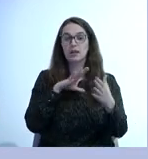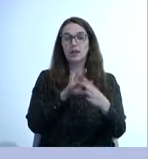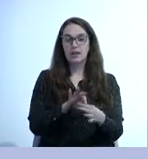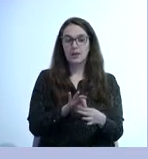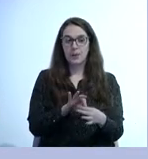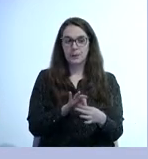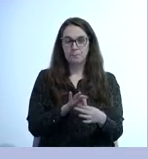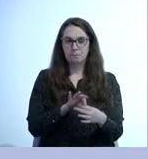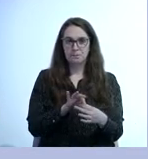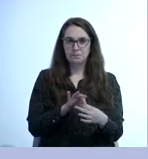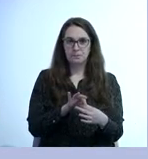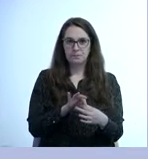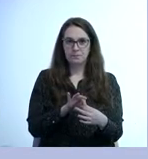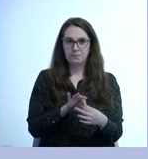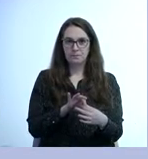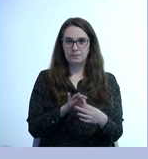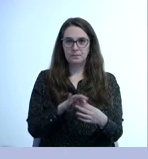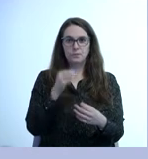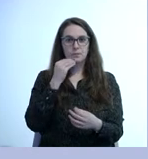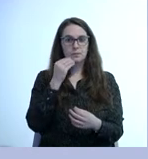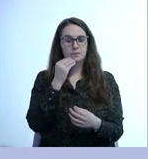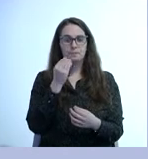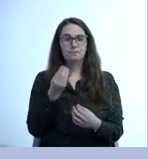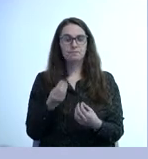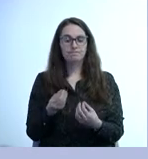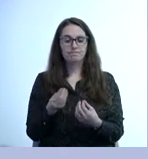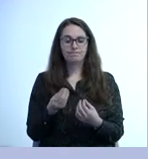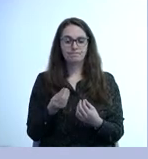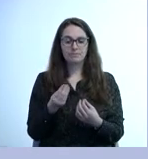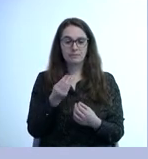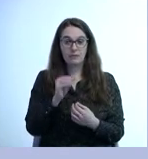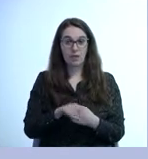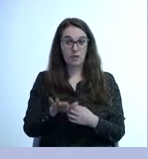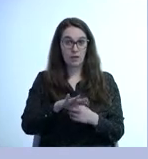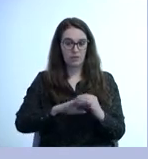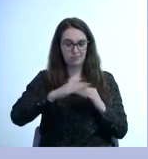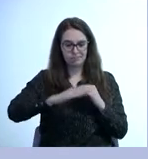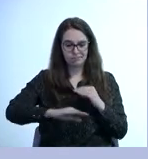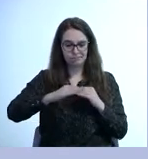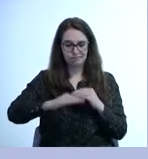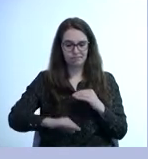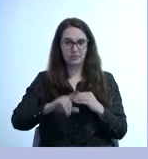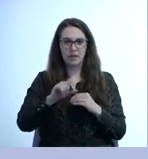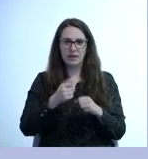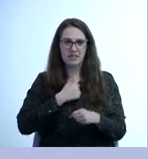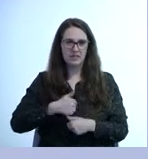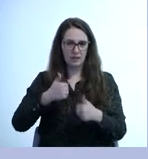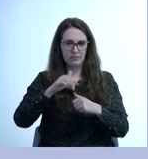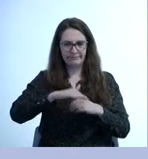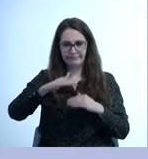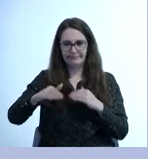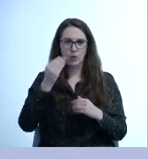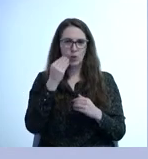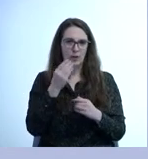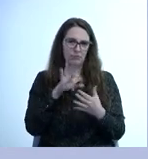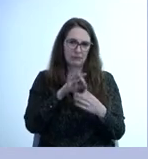com o aspecto territorial, ou diria, o territorial e urbano da própria